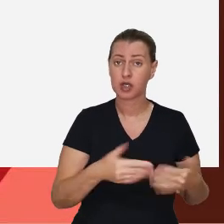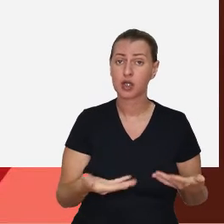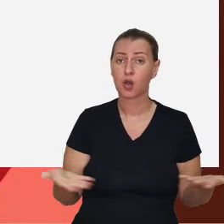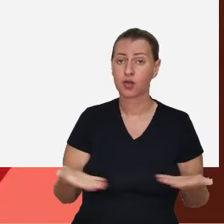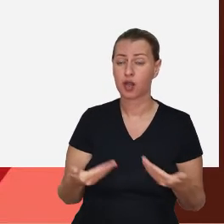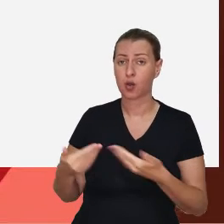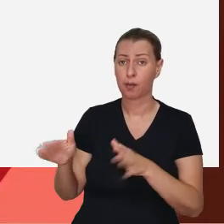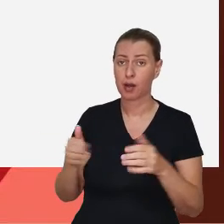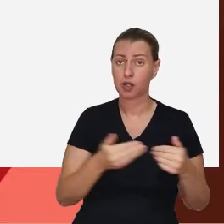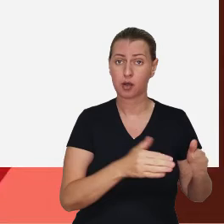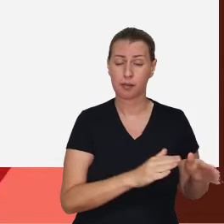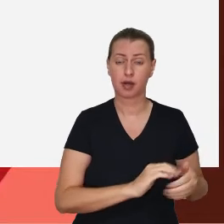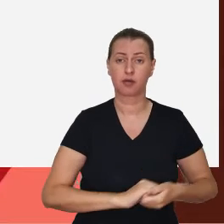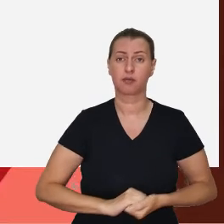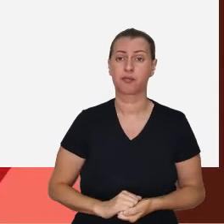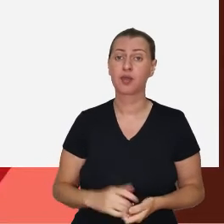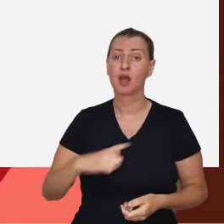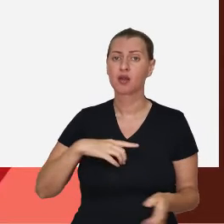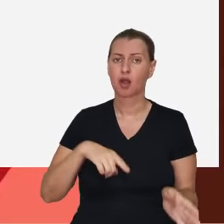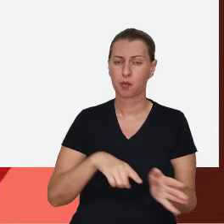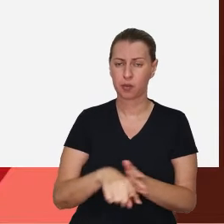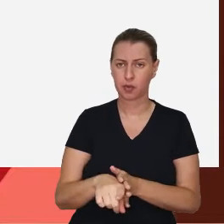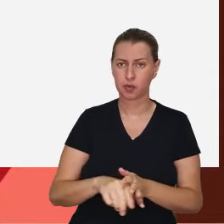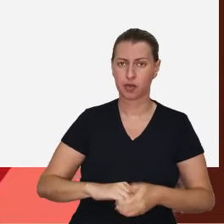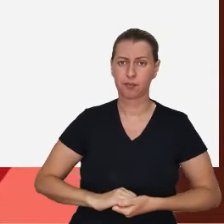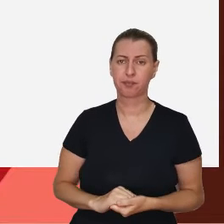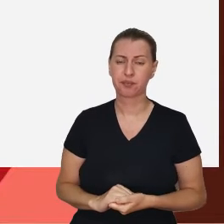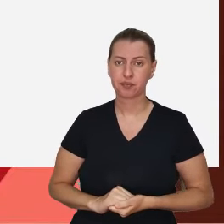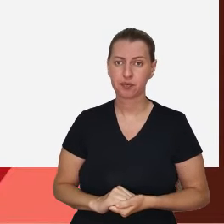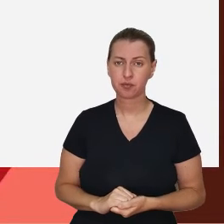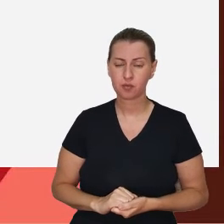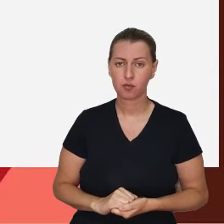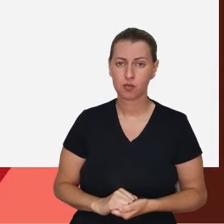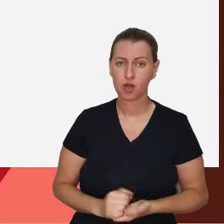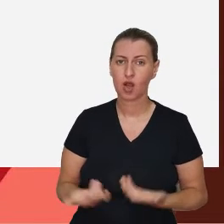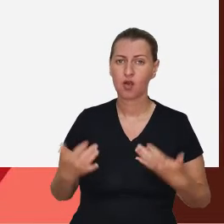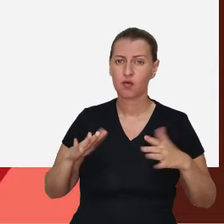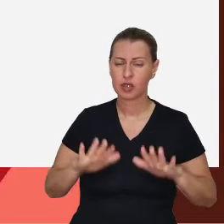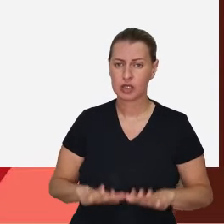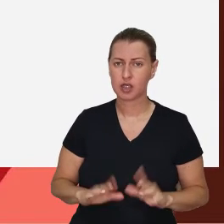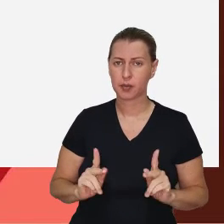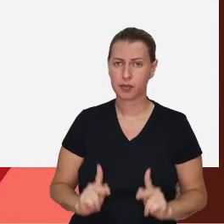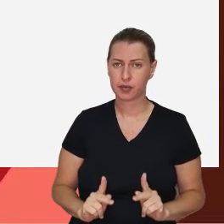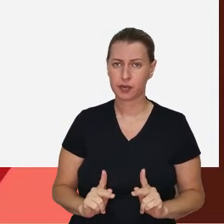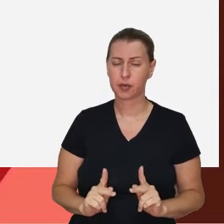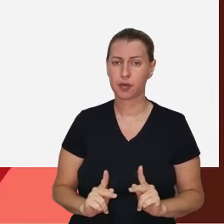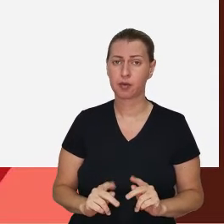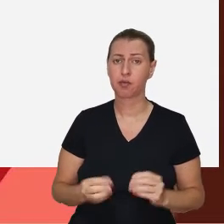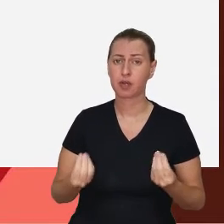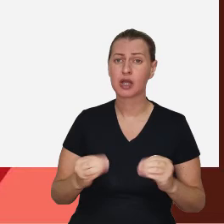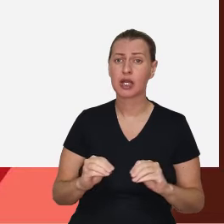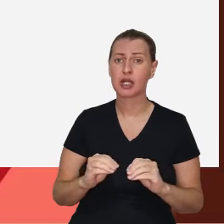uma pergunta, deixa eu tirar um pouquinho aqui. Vou deixar um pouquinho ali que o pessoal vê o teu e-mail, pode também entrar em